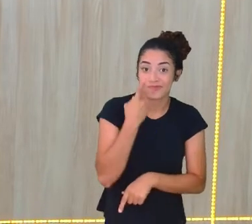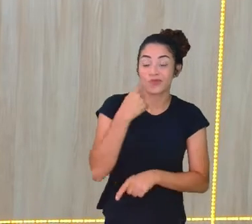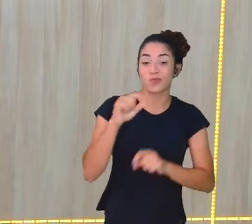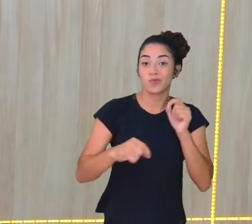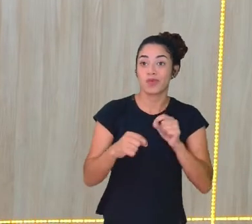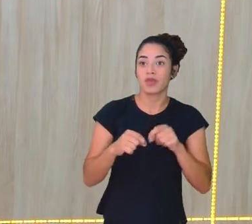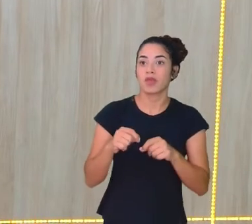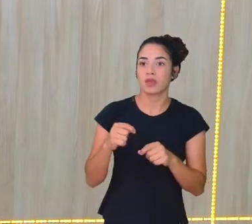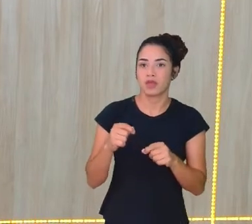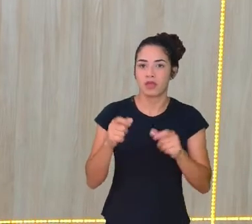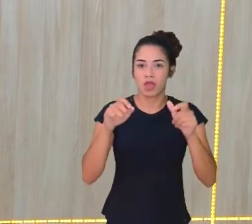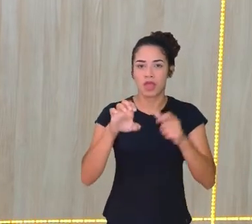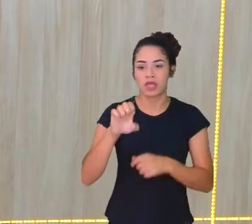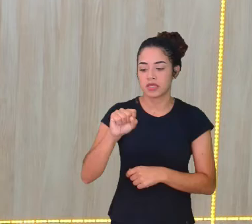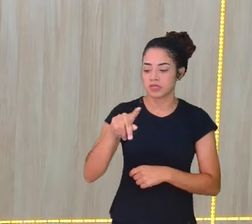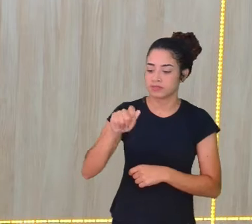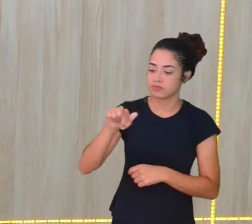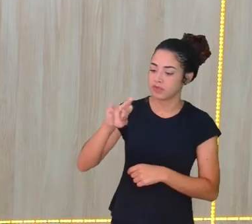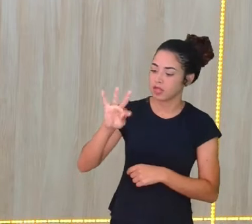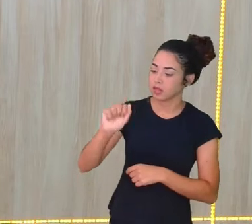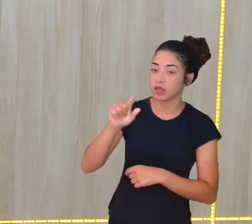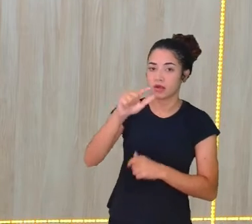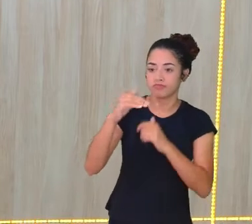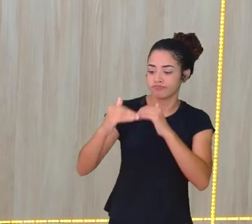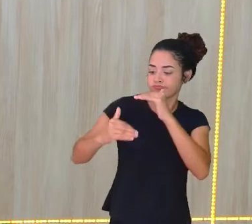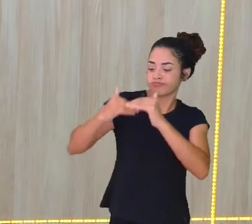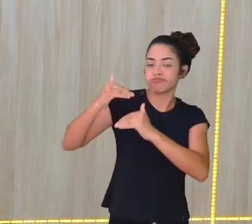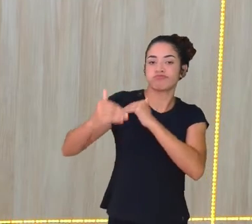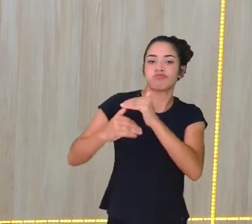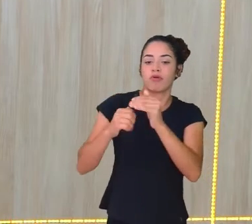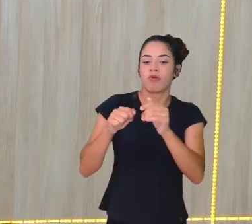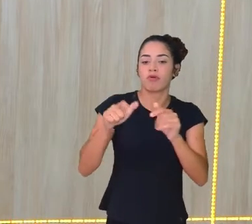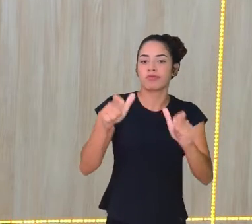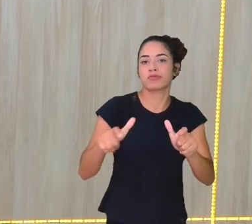a Esparta se desenvolveu